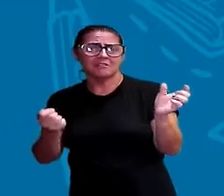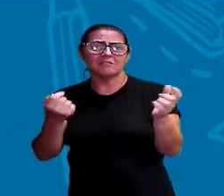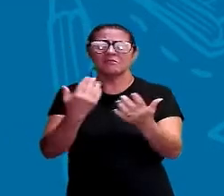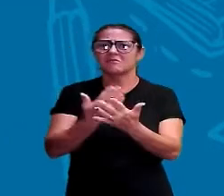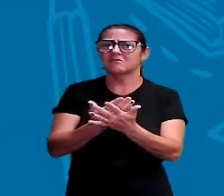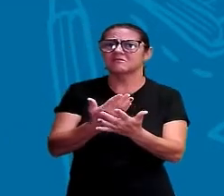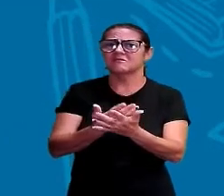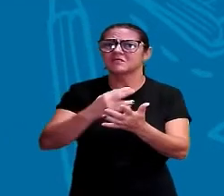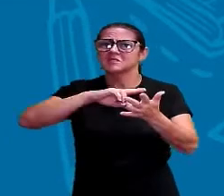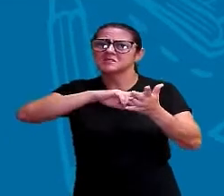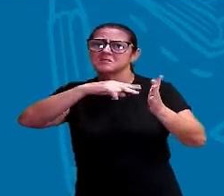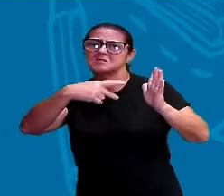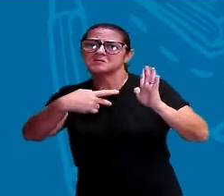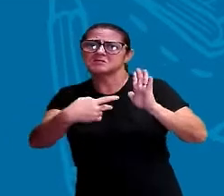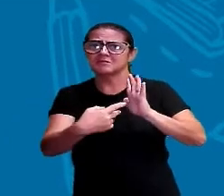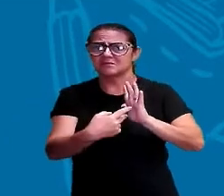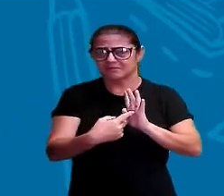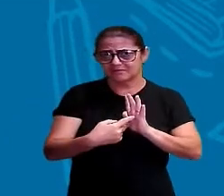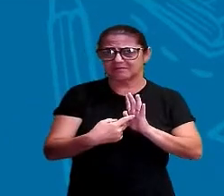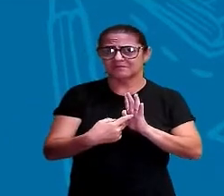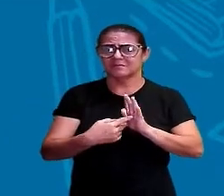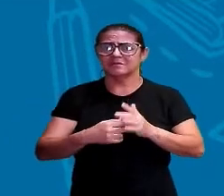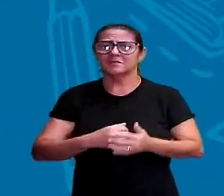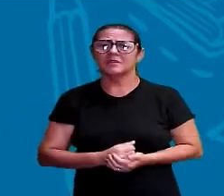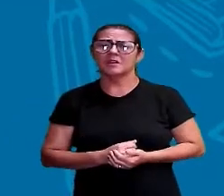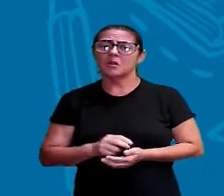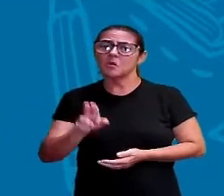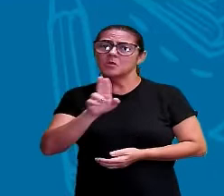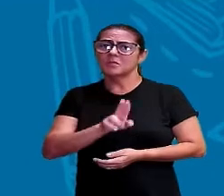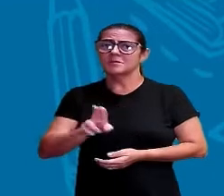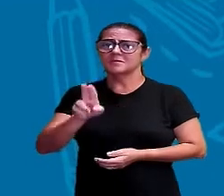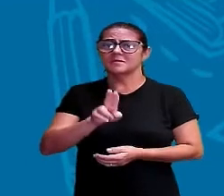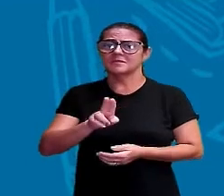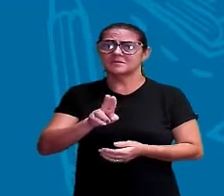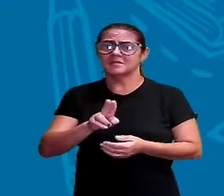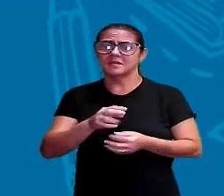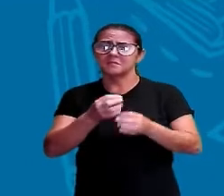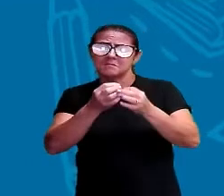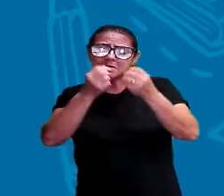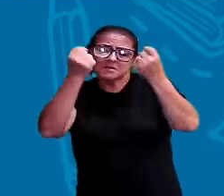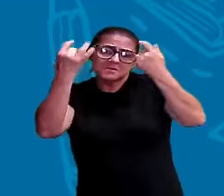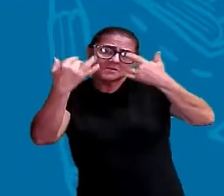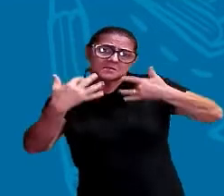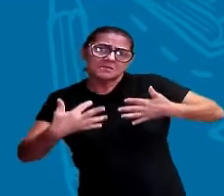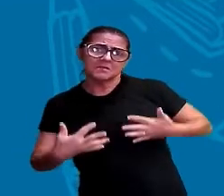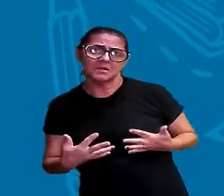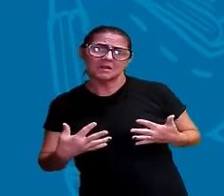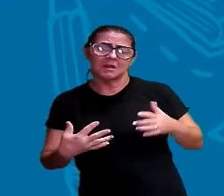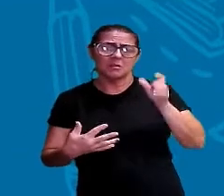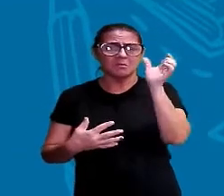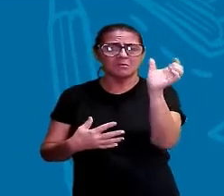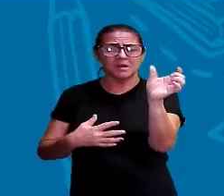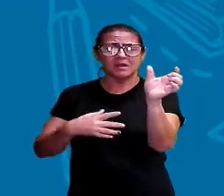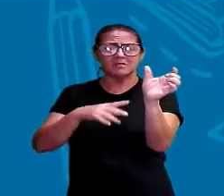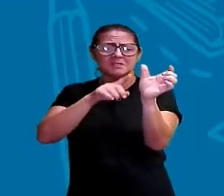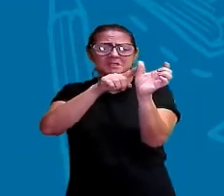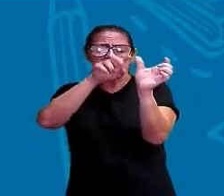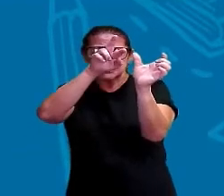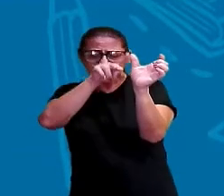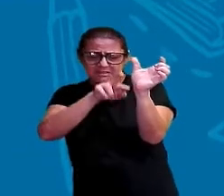aí os significados dela e utiliza para definir algo que possui vários significados. Então está